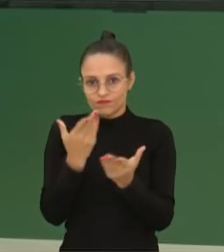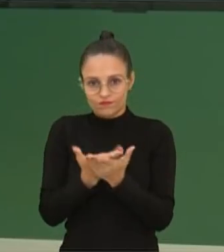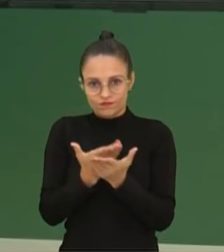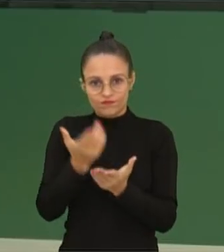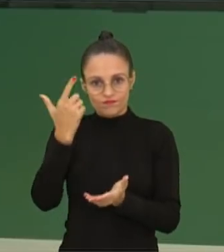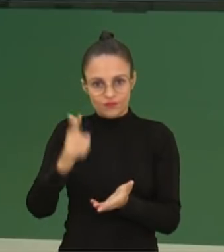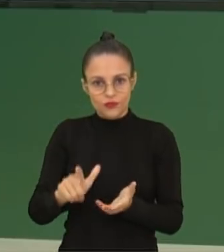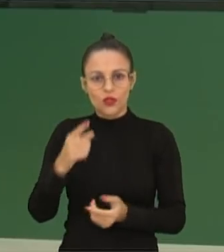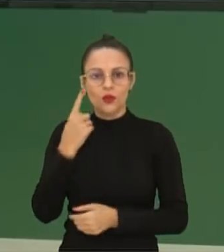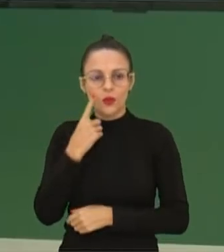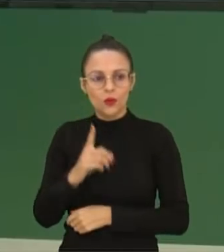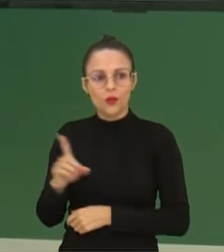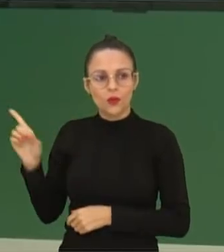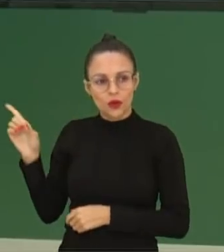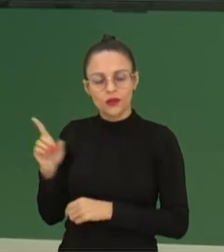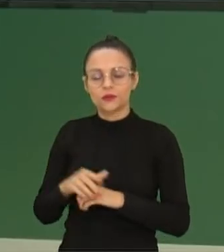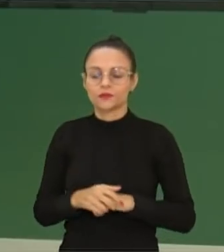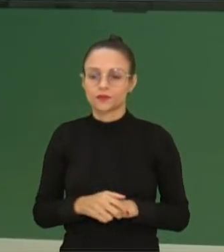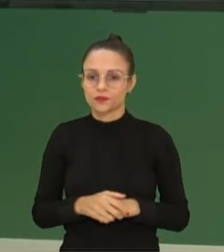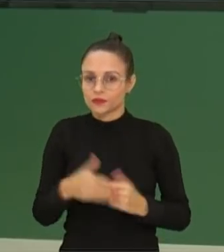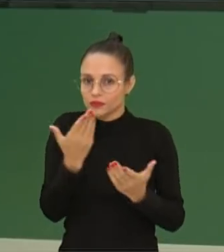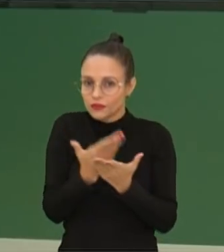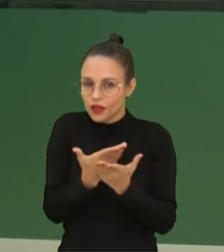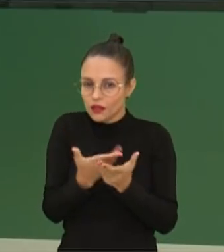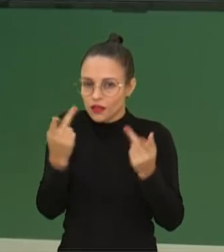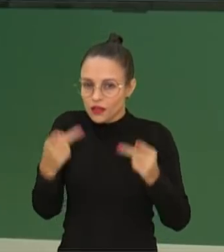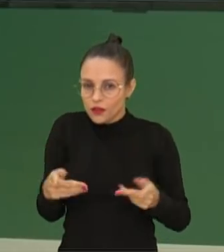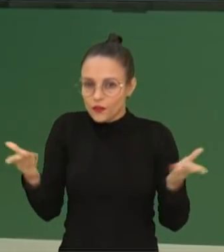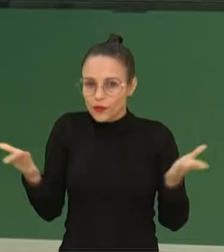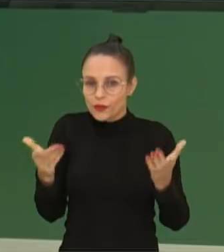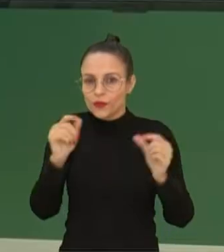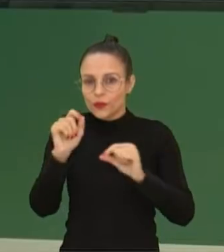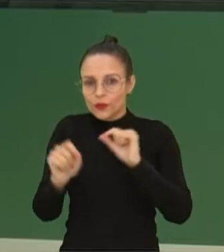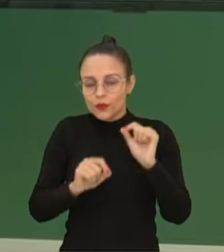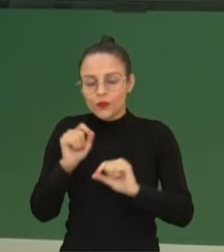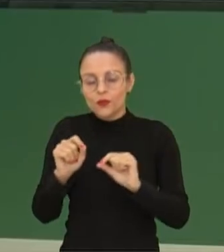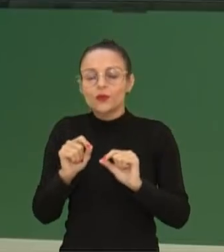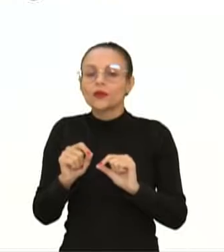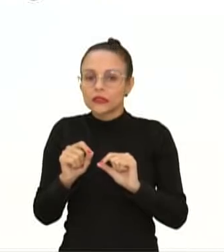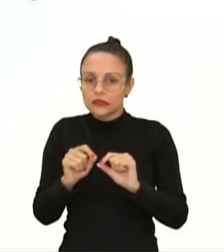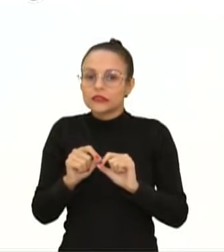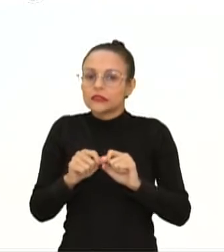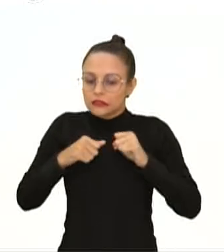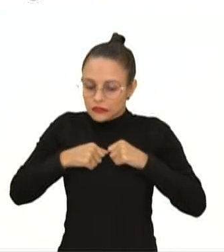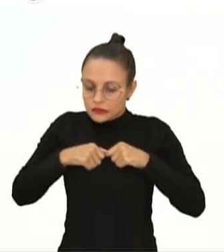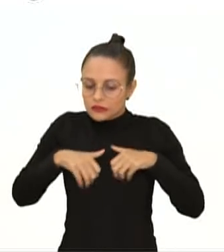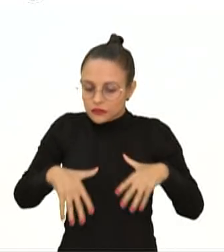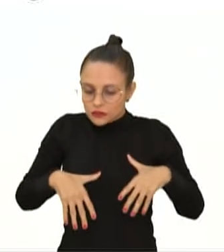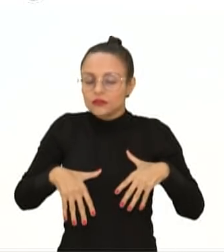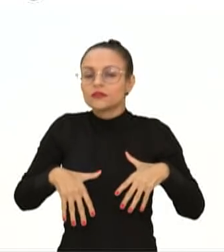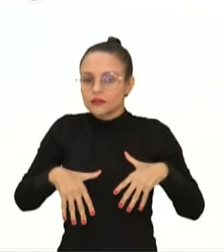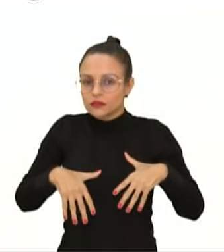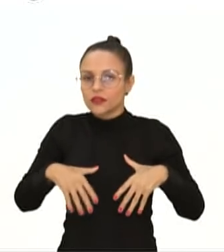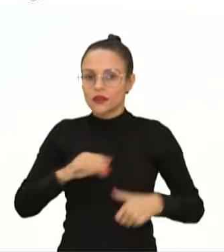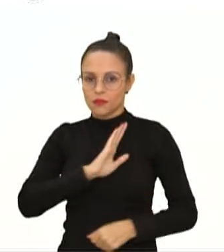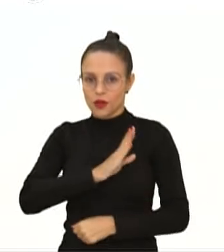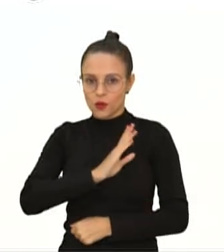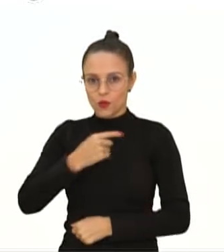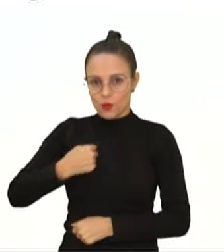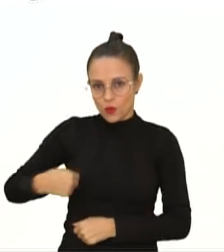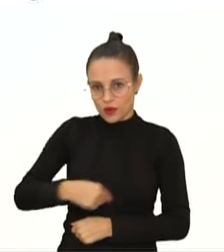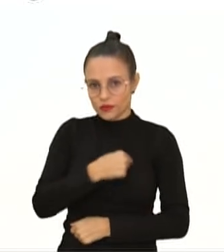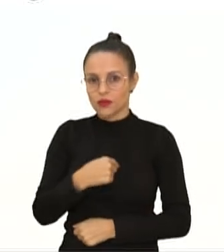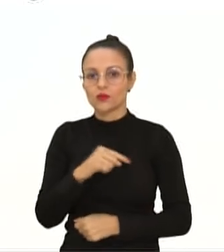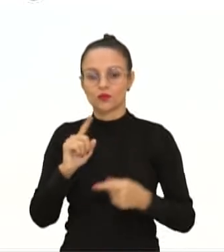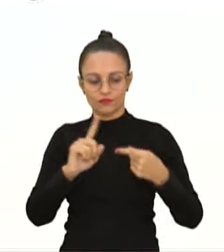uma aula. Olha só o que nós trabalhamos na aula de hoje. Nós vimos então que o sistema cardiovascular é formado pelo